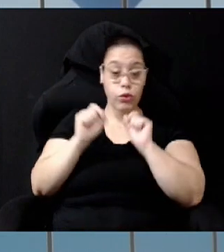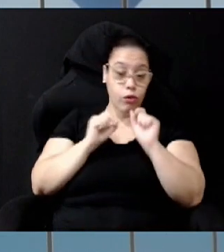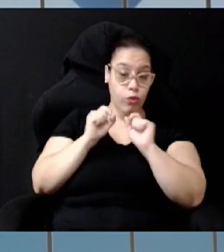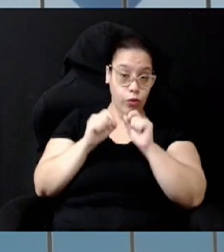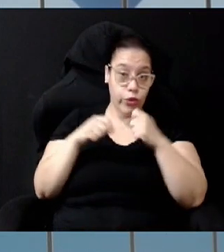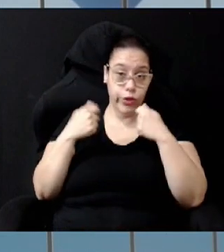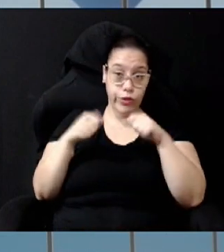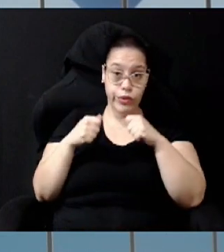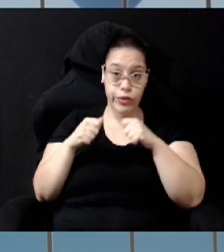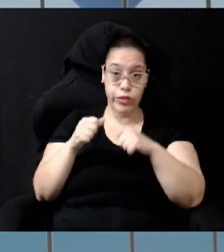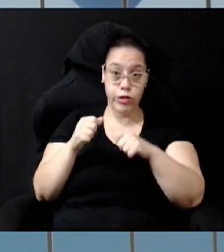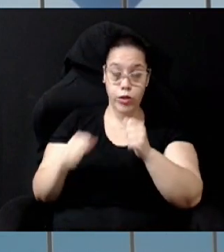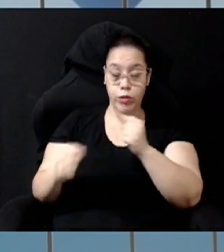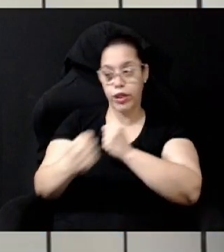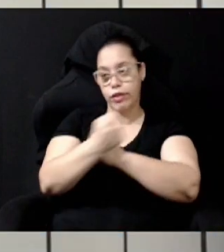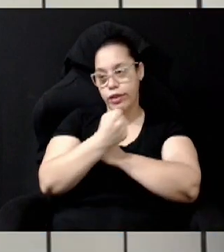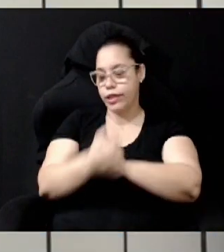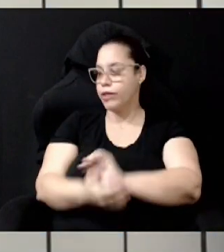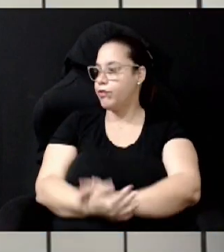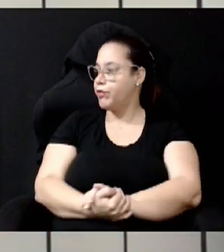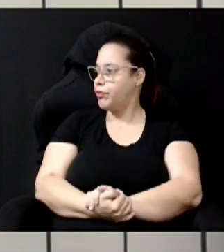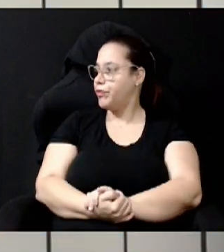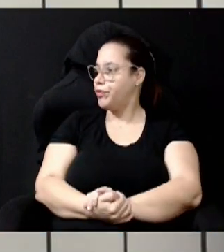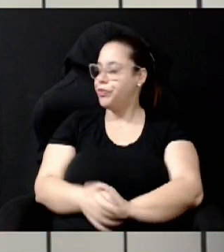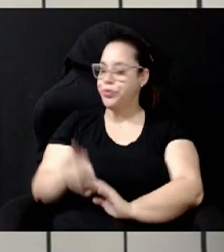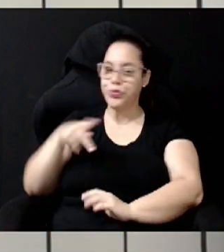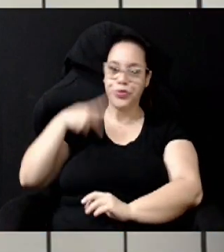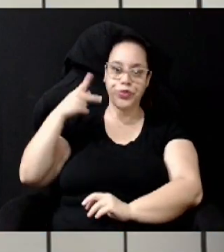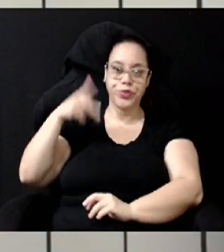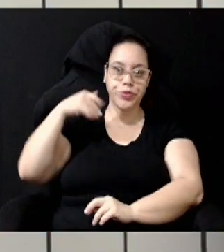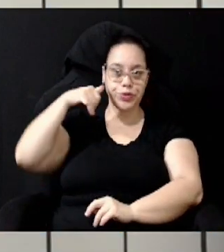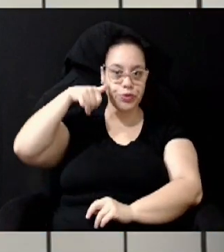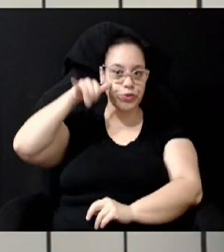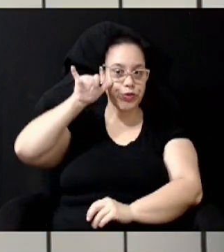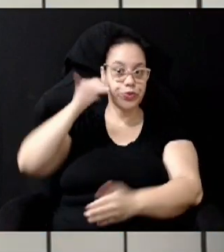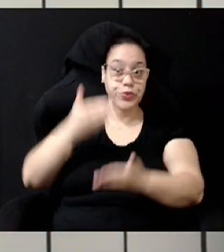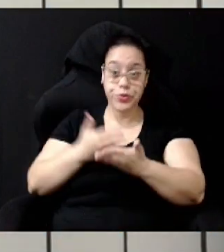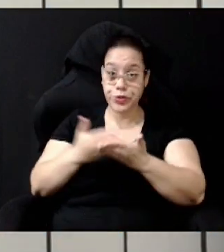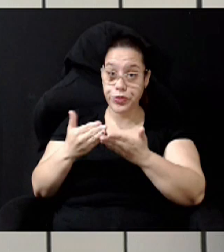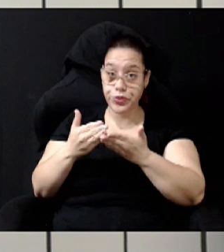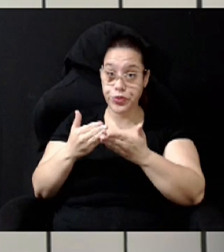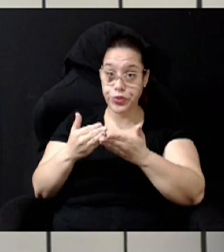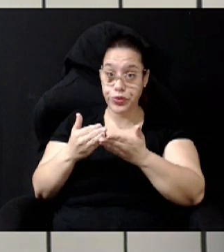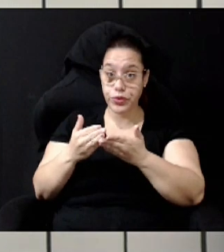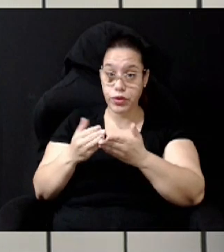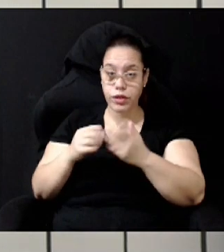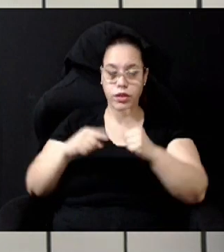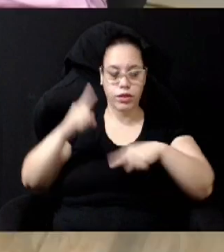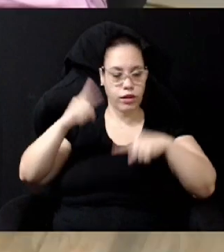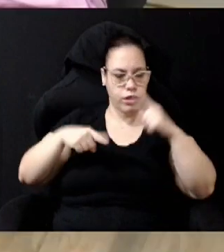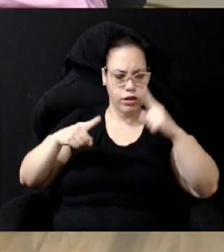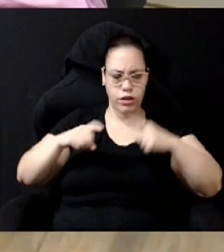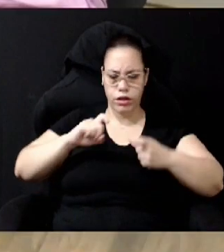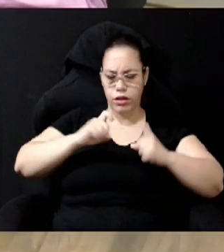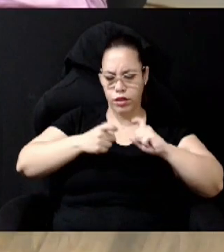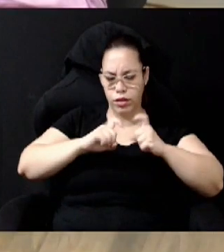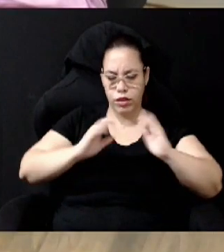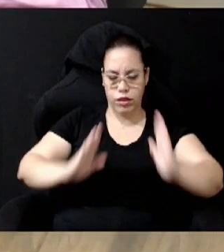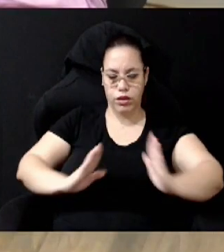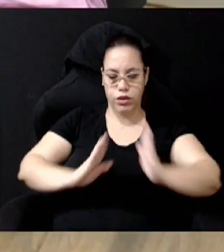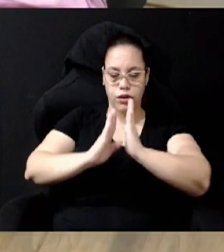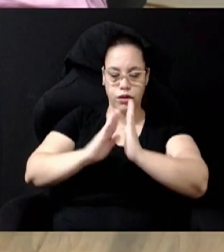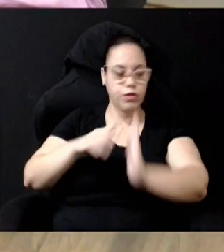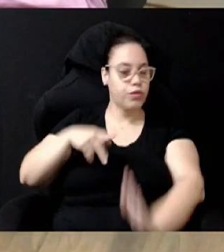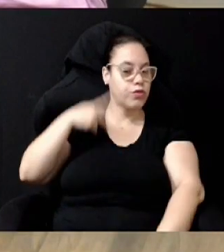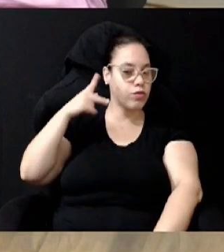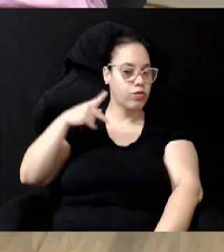preservação. Vereador Paulo Búfalo, falei na minha abertura que o senhor presidiu diversas reuniões da Frente Parlamentar de Enfrentamento